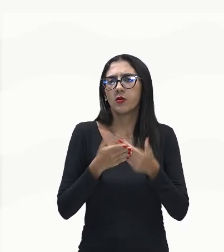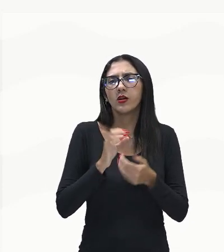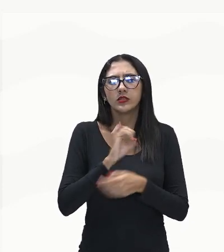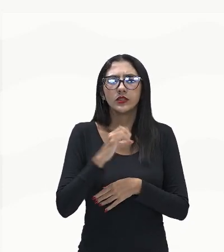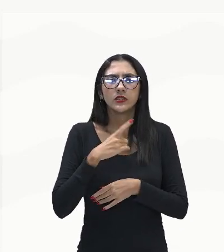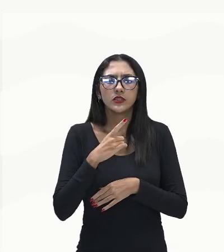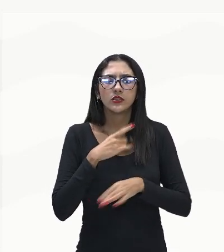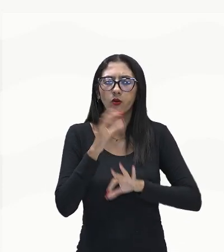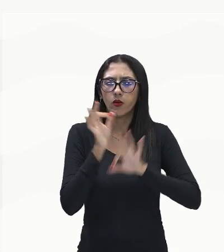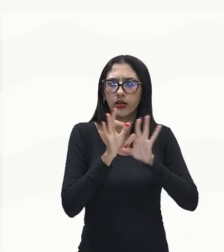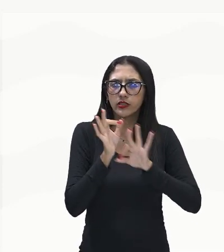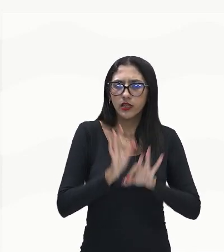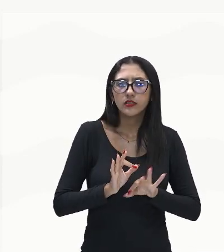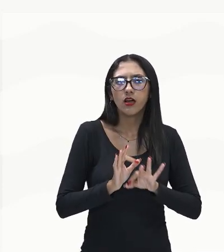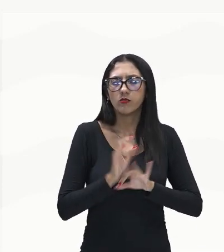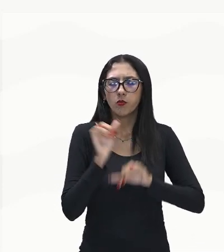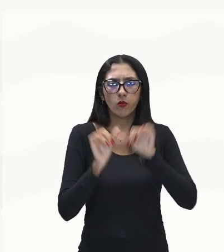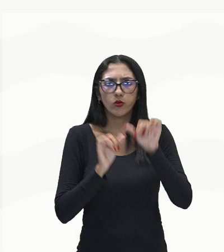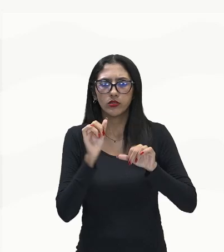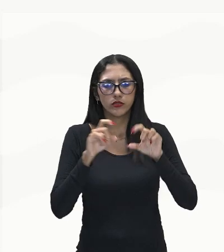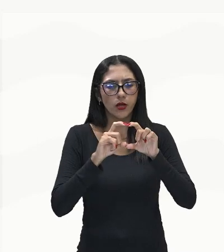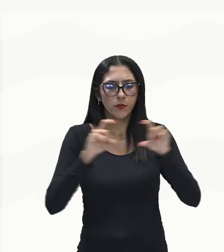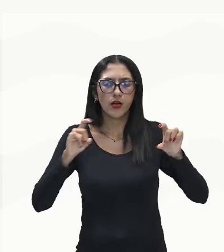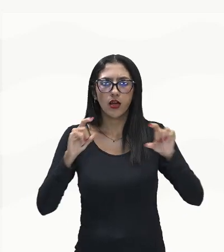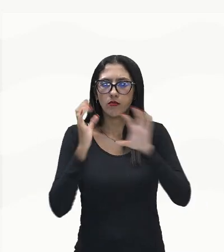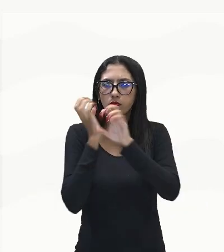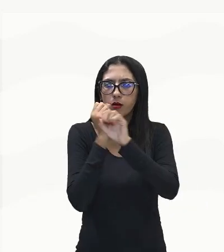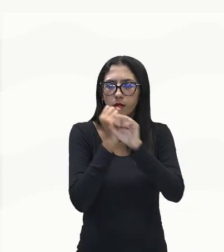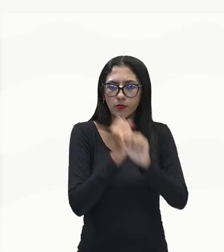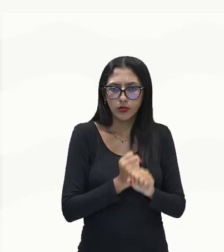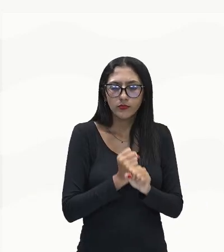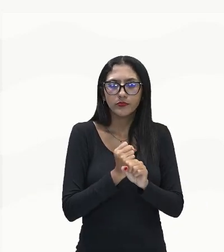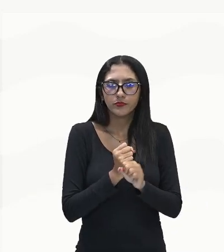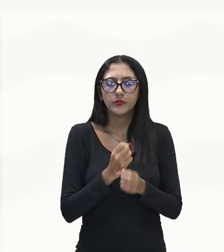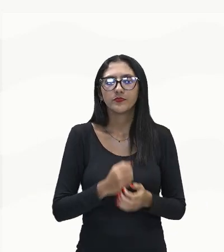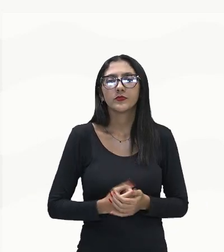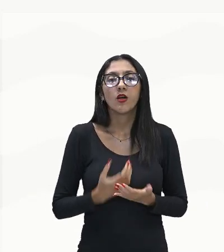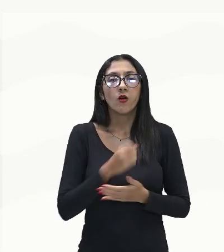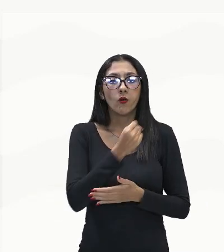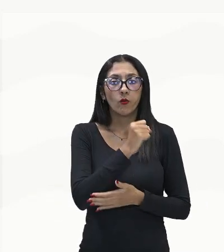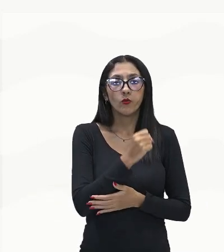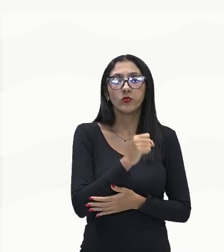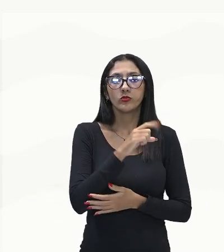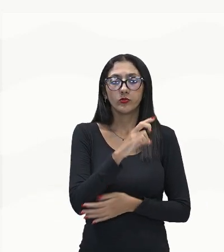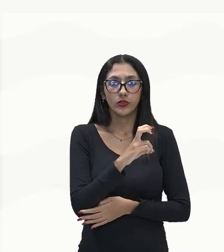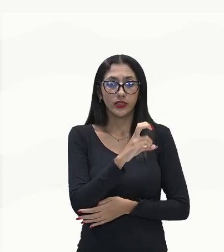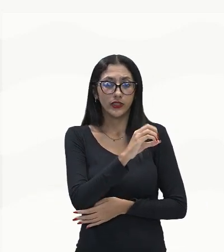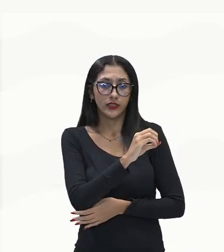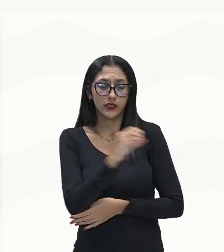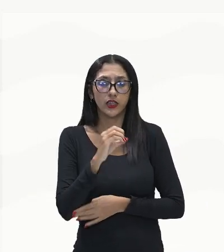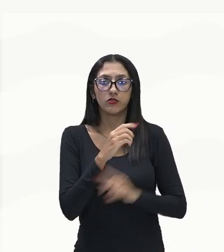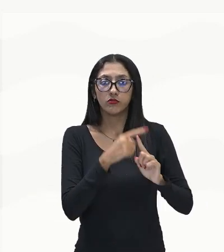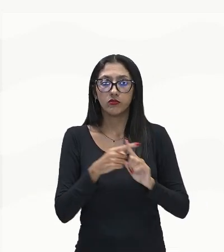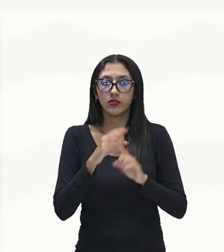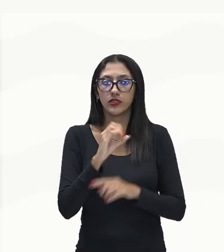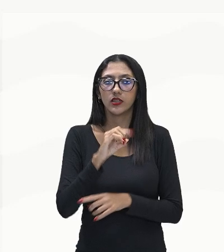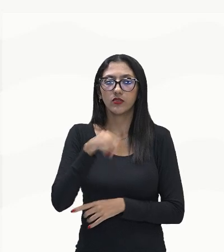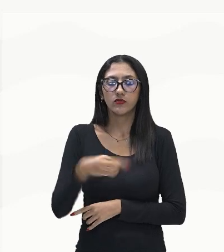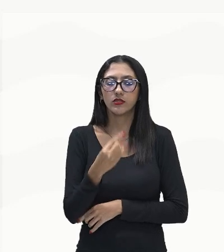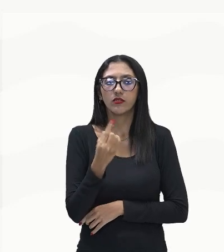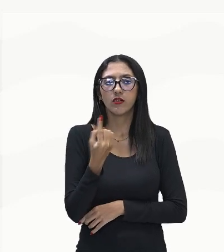que você for realizar aí os cálculos. E aí, 8.500 vezes